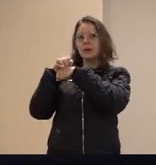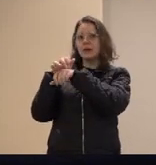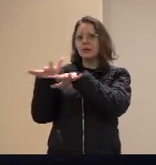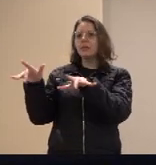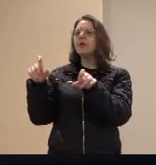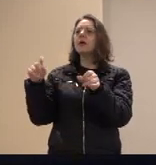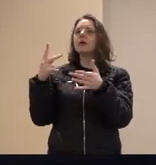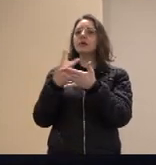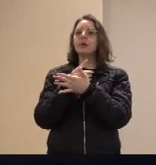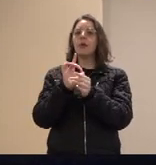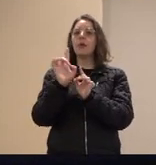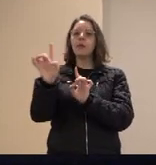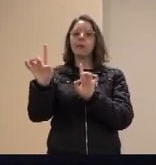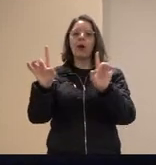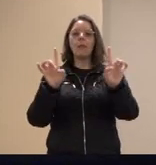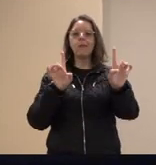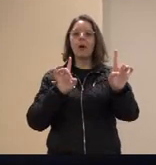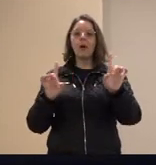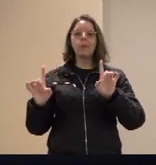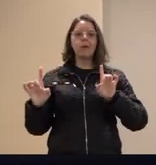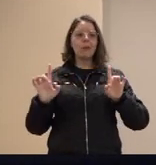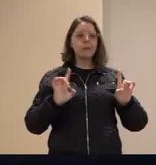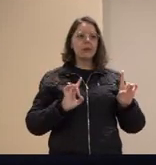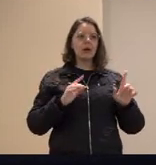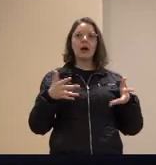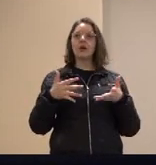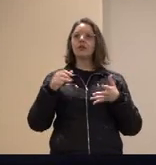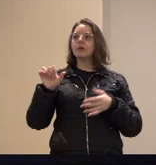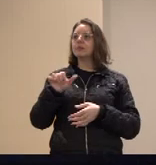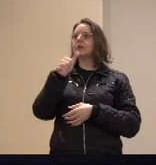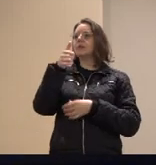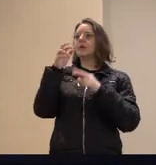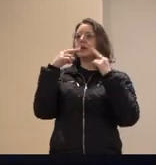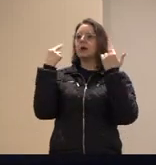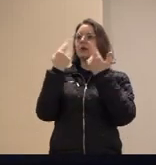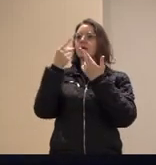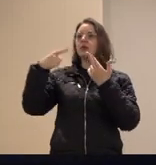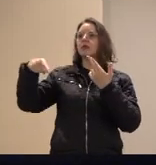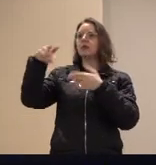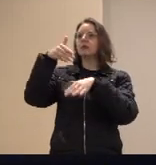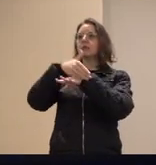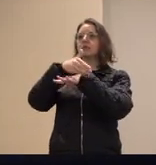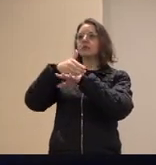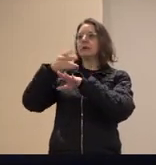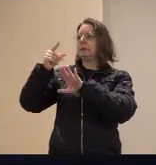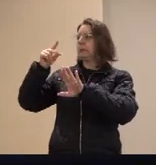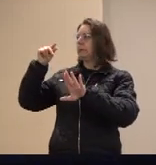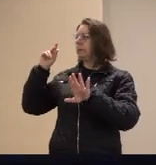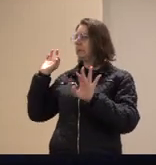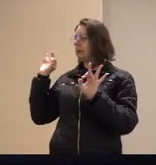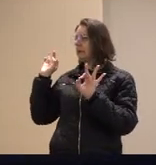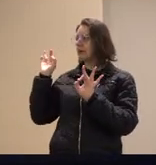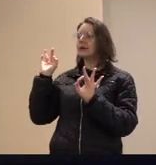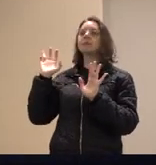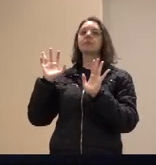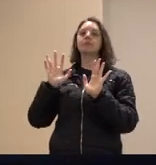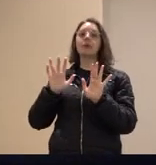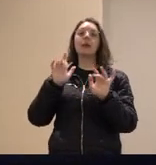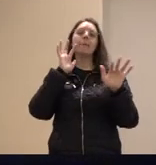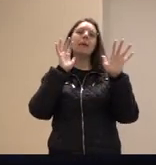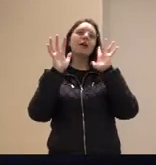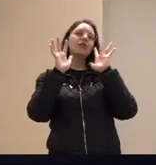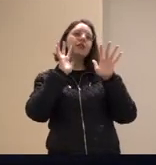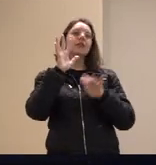mundo. Esta talvez deve ser a primeira grande reunião de vocês depois de algum tempo. Imagine os